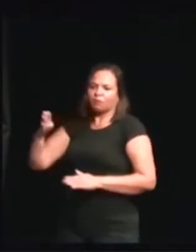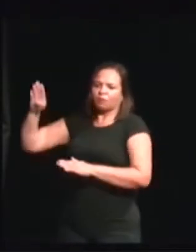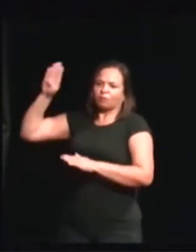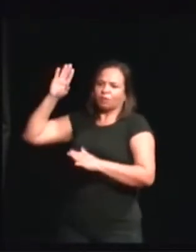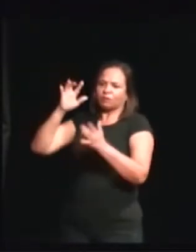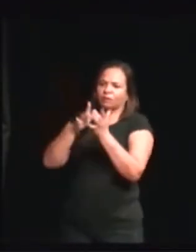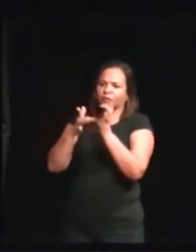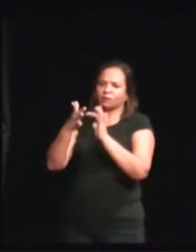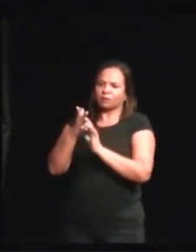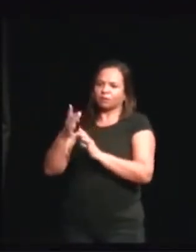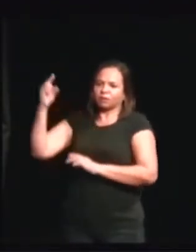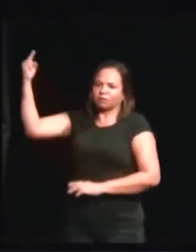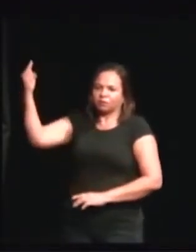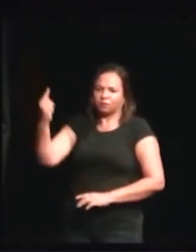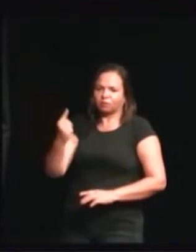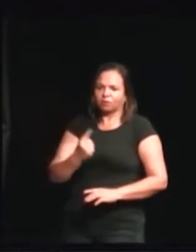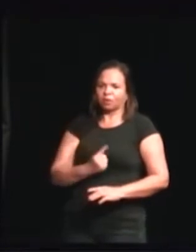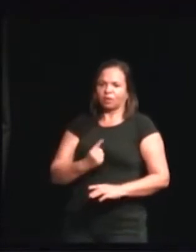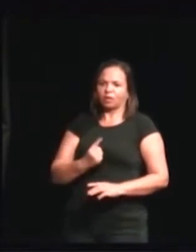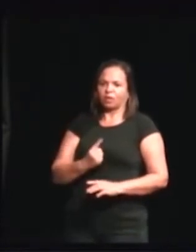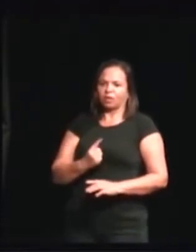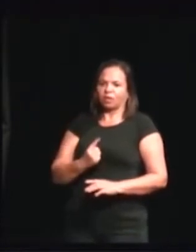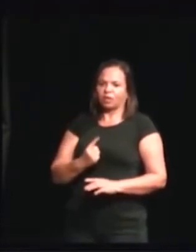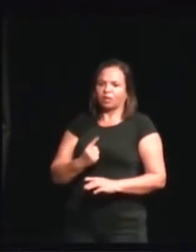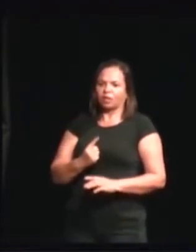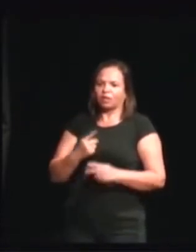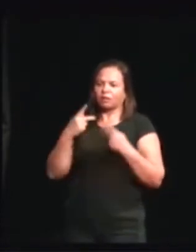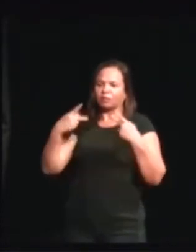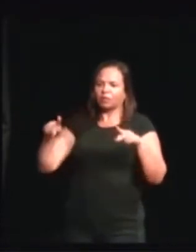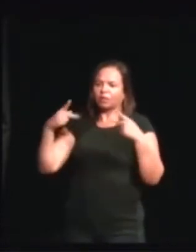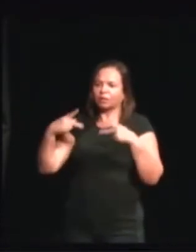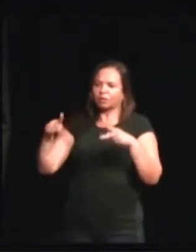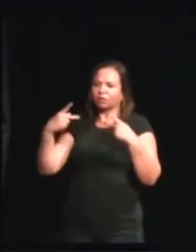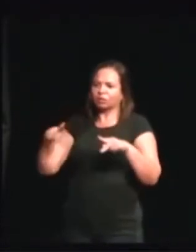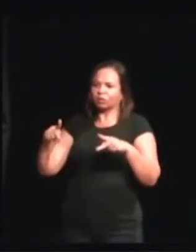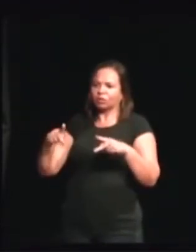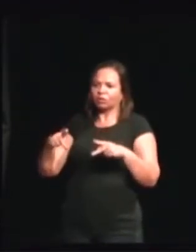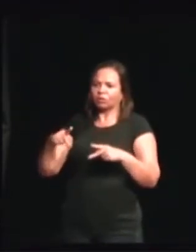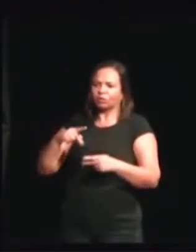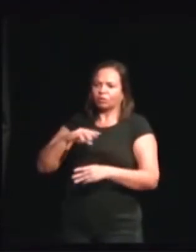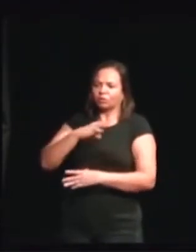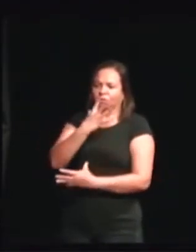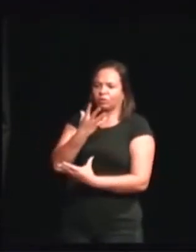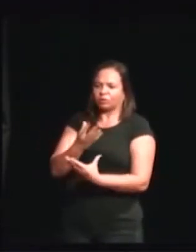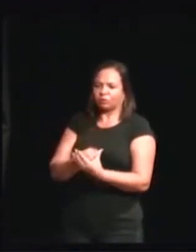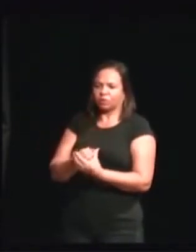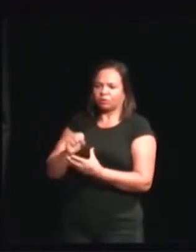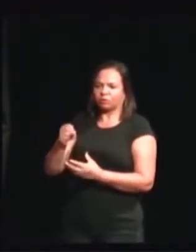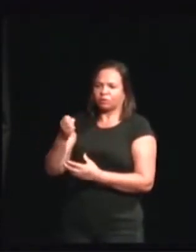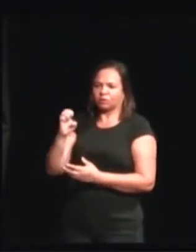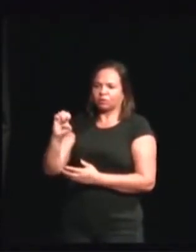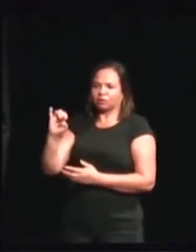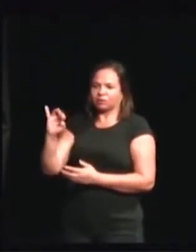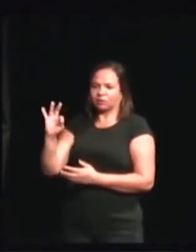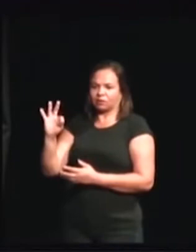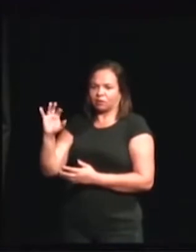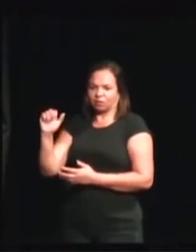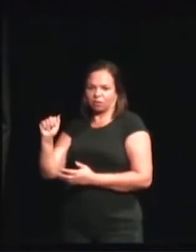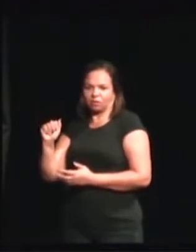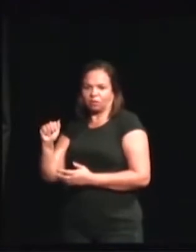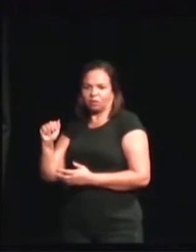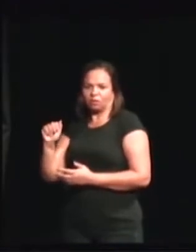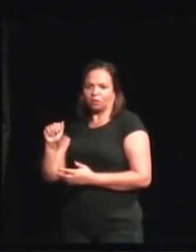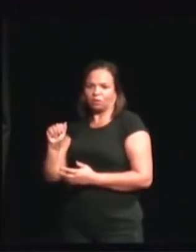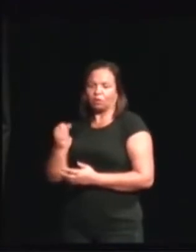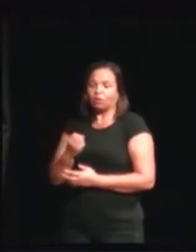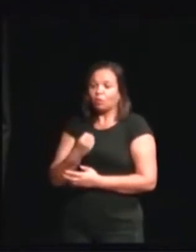é exatamente nos destituir do espírito de seita, deixando bem claro que o que leva o homem a uma vida melhor é apenas